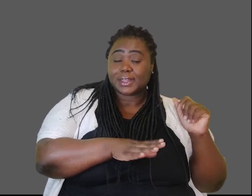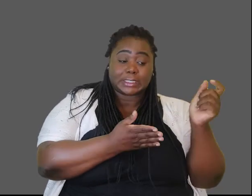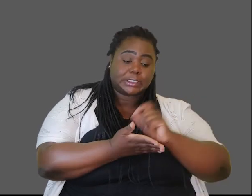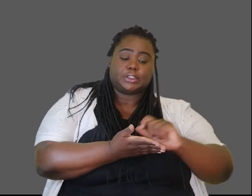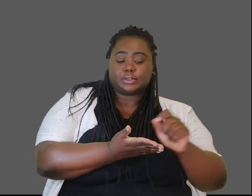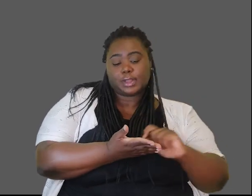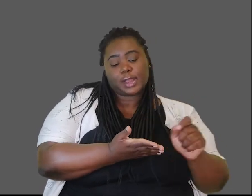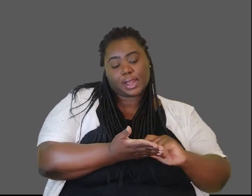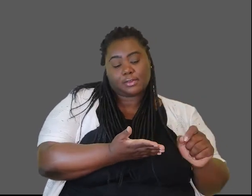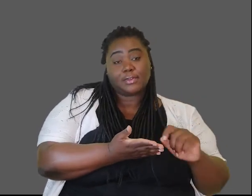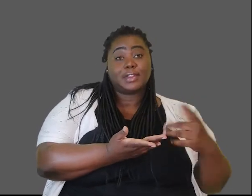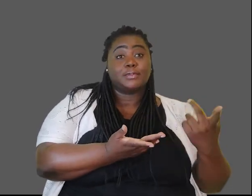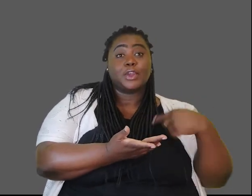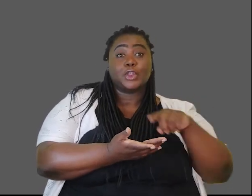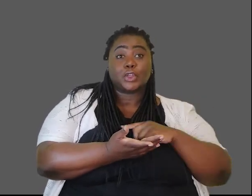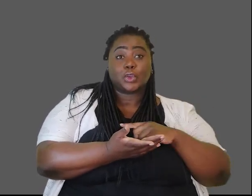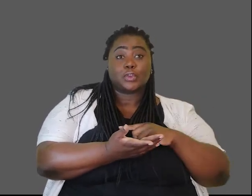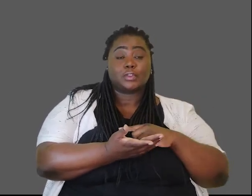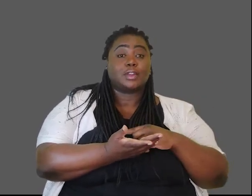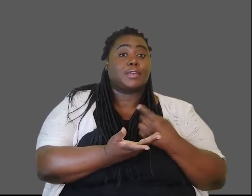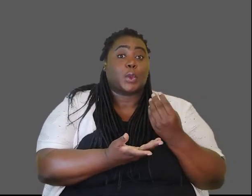e escrevendo as notícias. Quer dizer, as notícias que eu estava